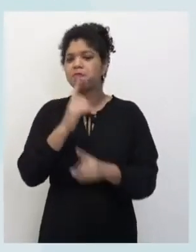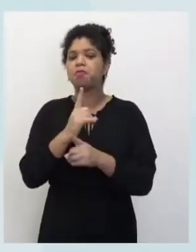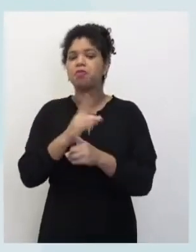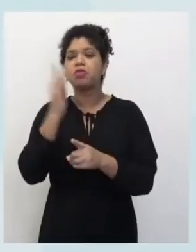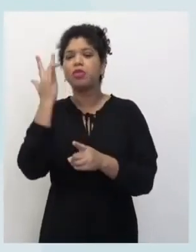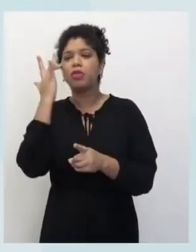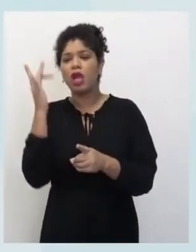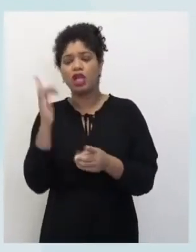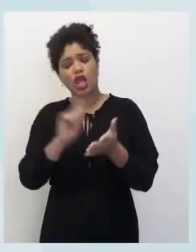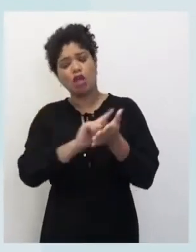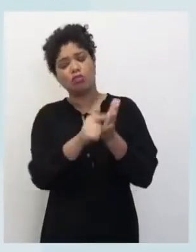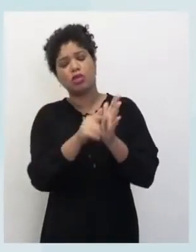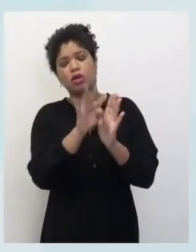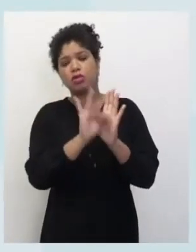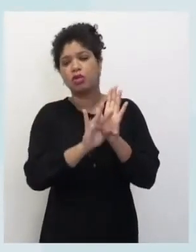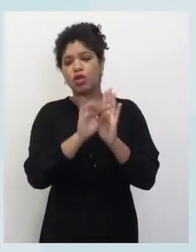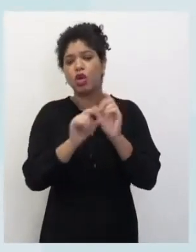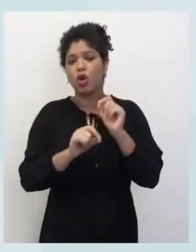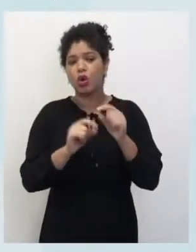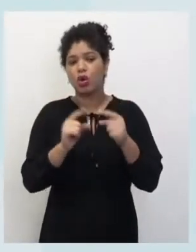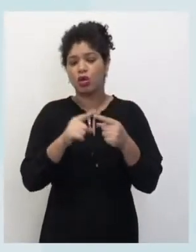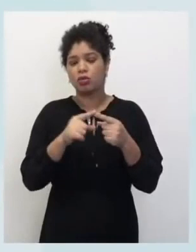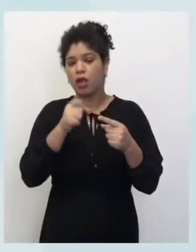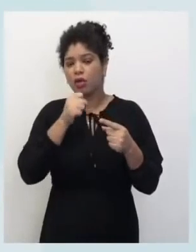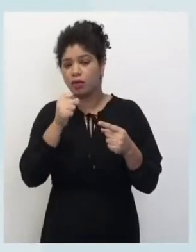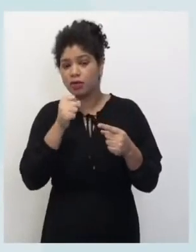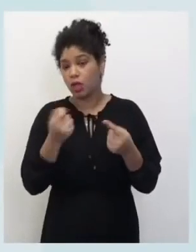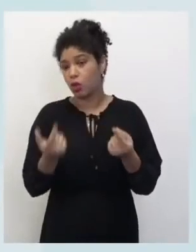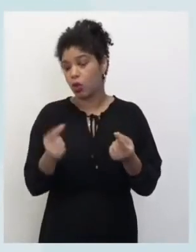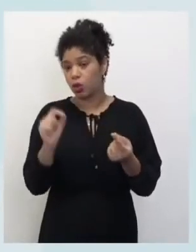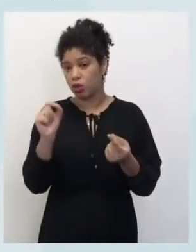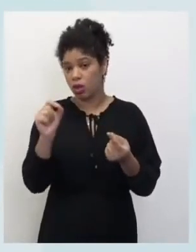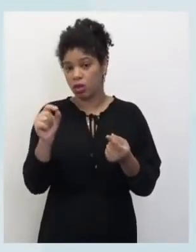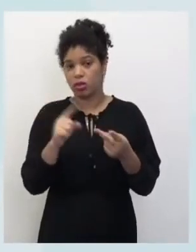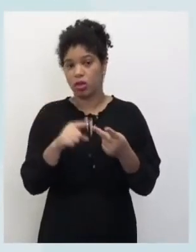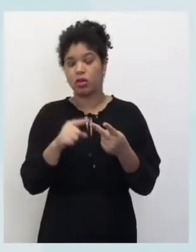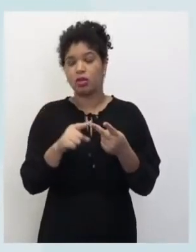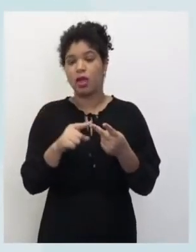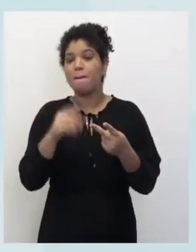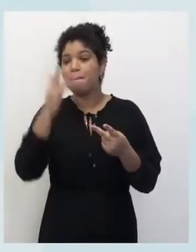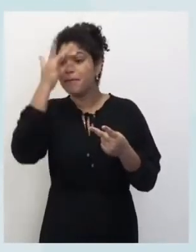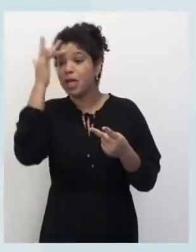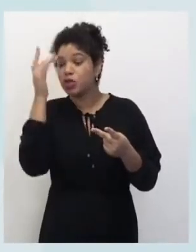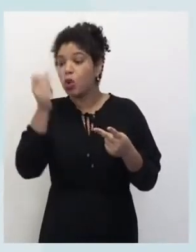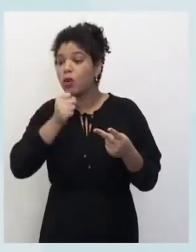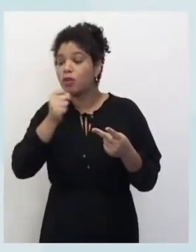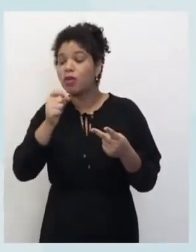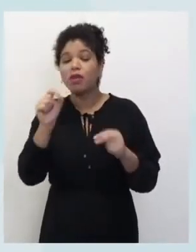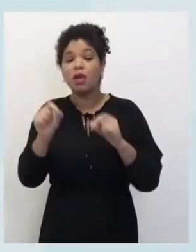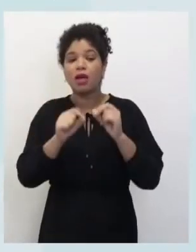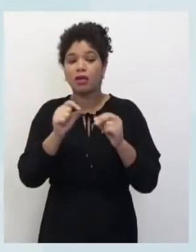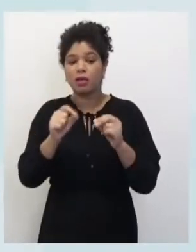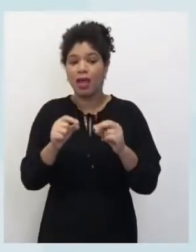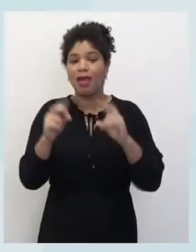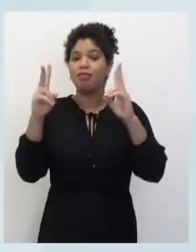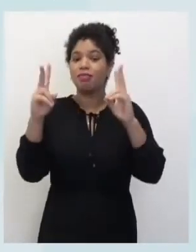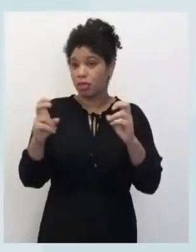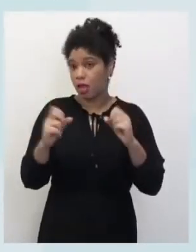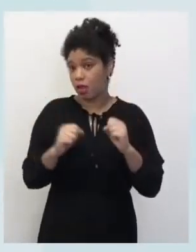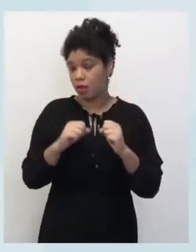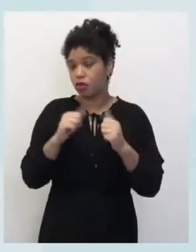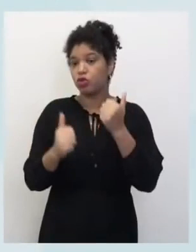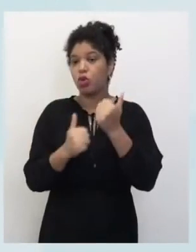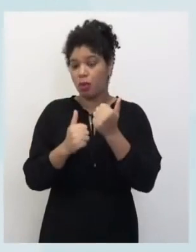estrutura: entrevistador, entrevistado, temática, suporte da entrevista, linguagem